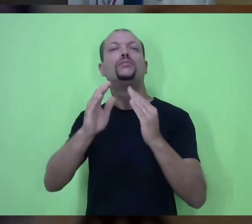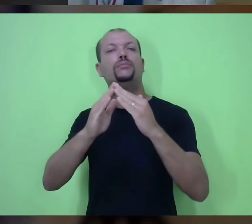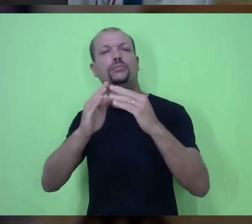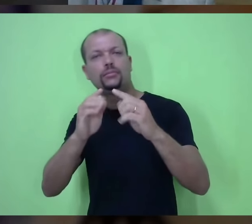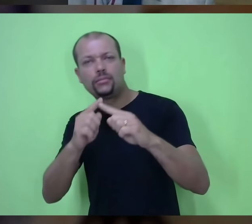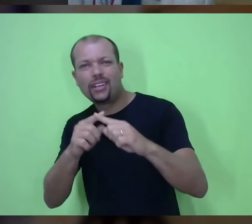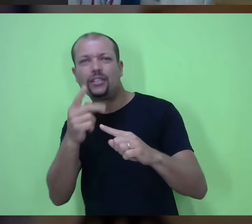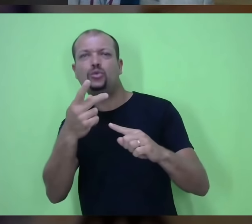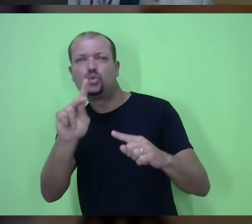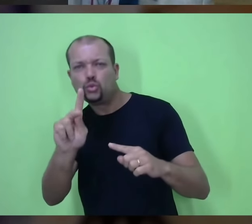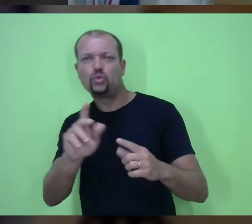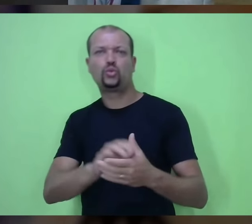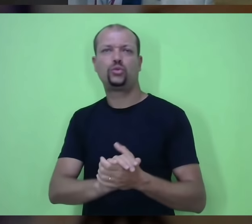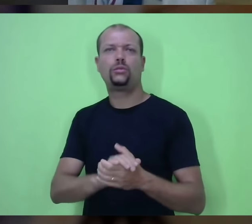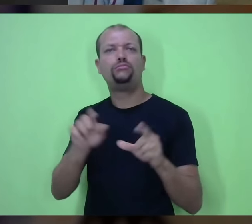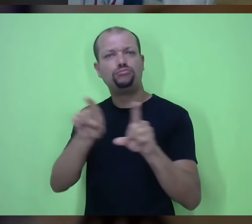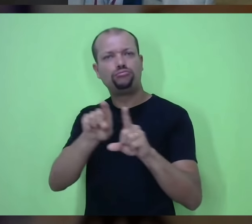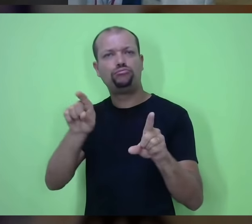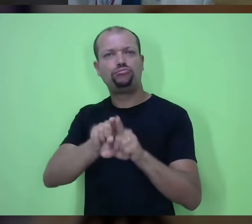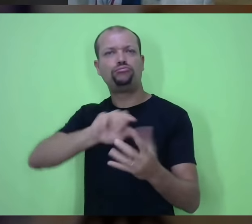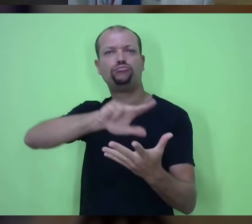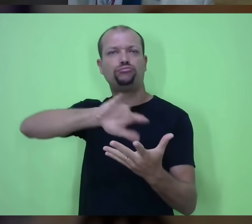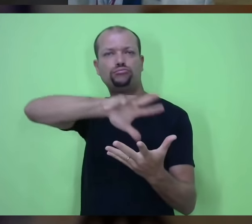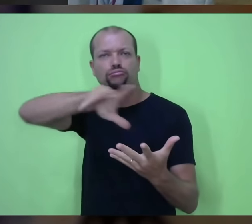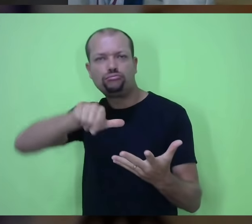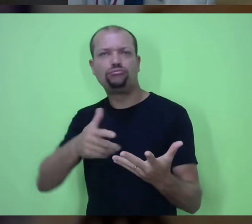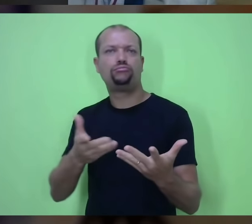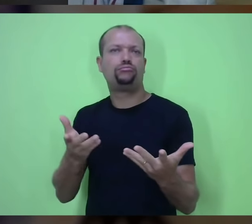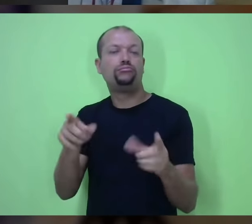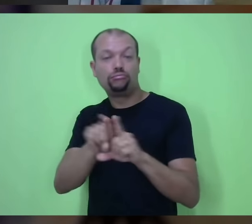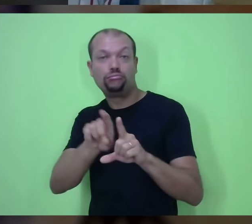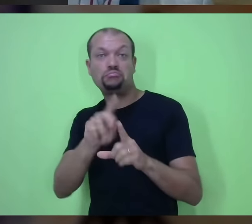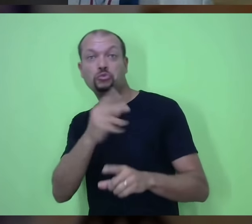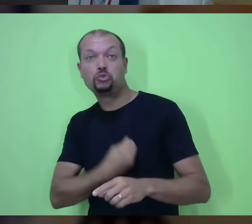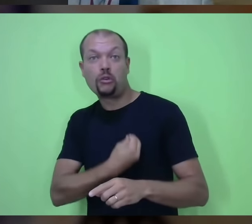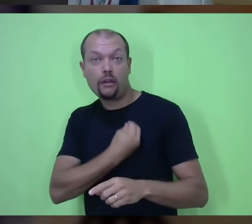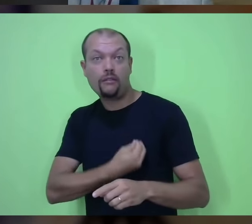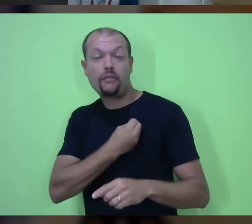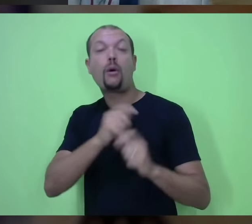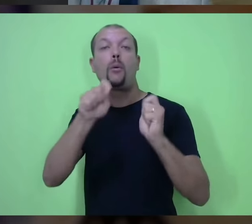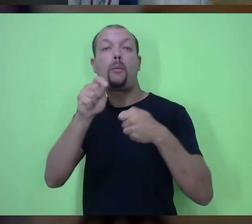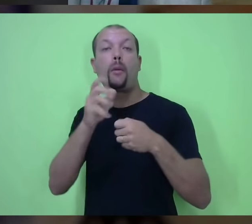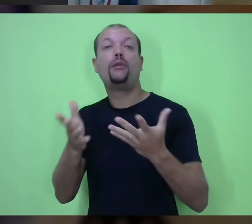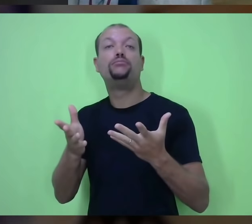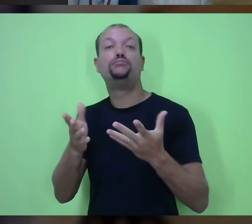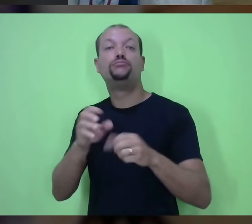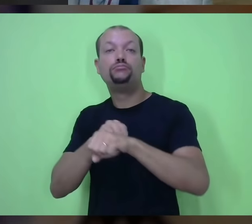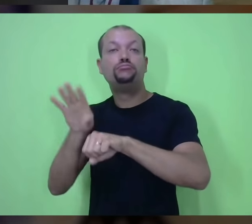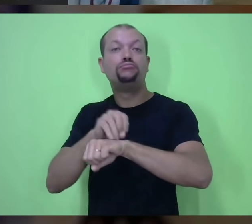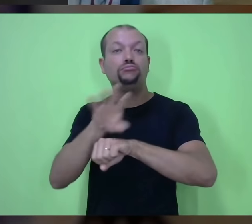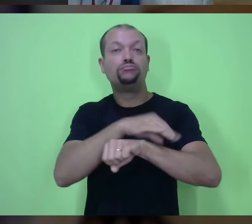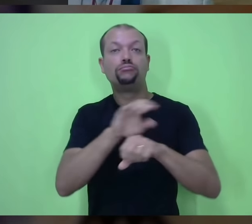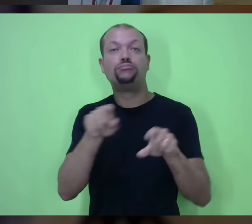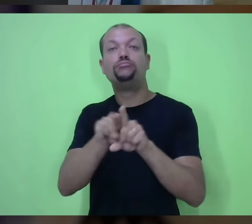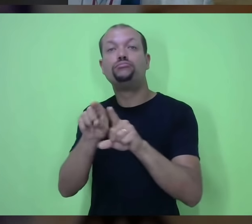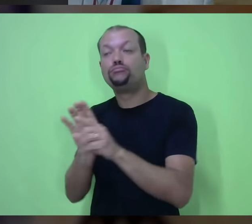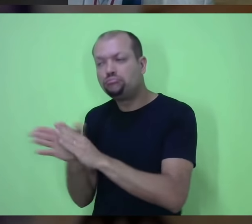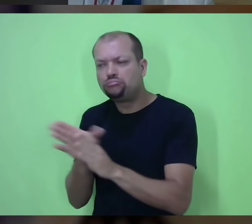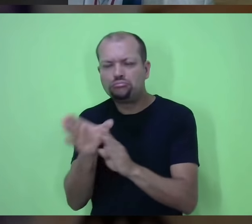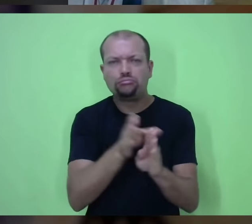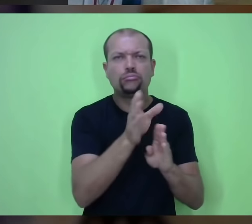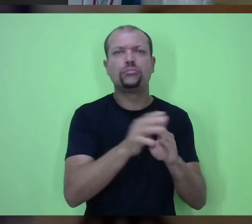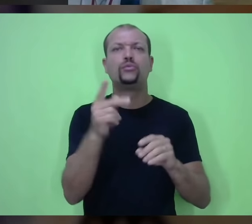sua igreja, na sua classe, unidade da Escola Sabatina, ou na sua vida diária, no seu grupo de WhatsApp, com seus amigos, com a sua